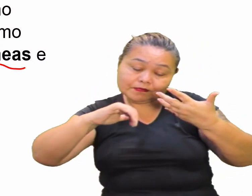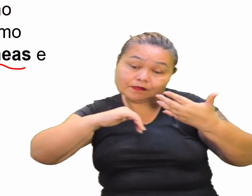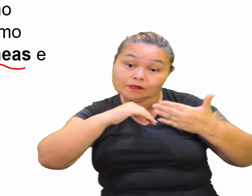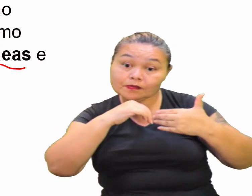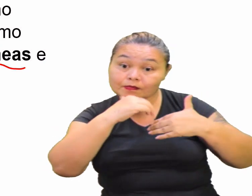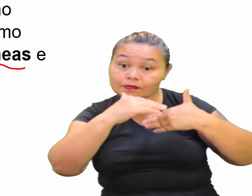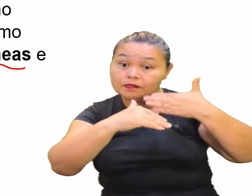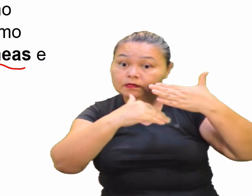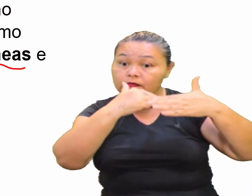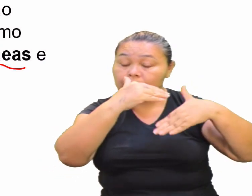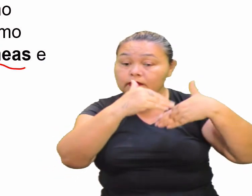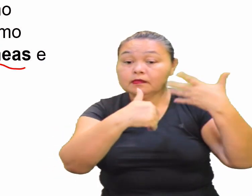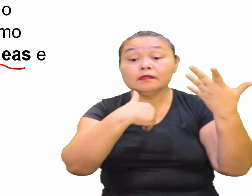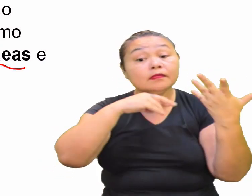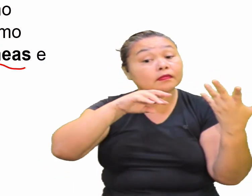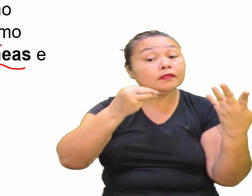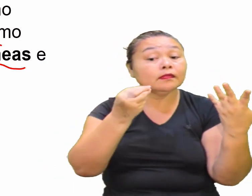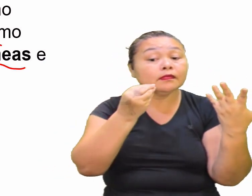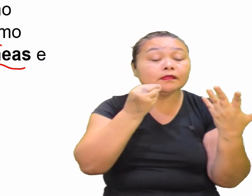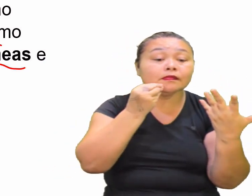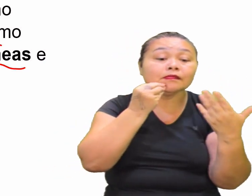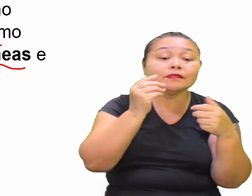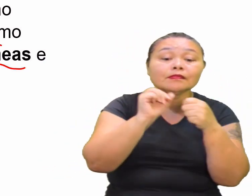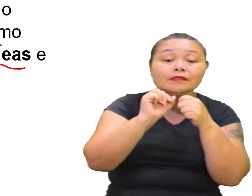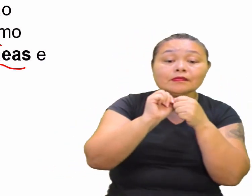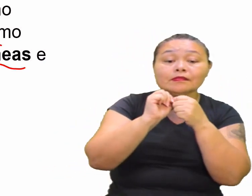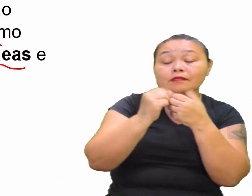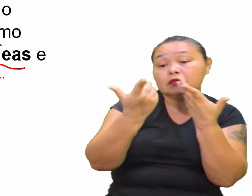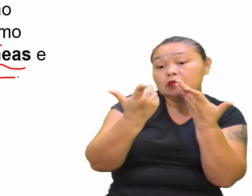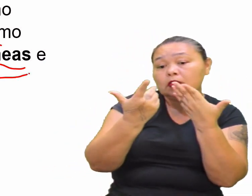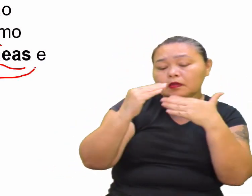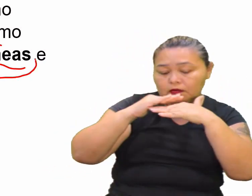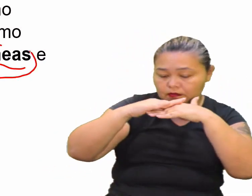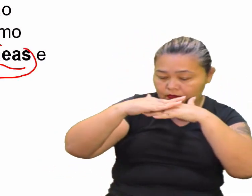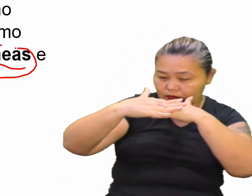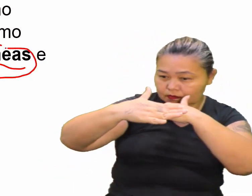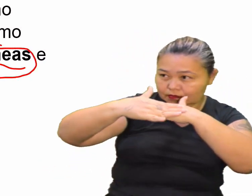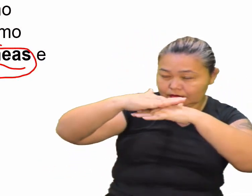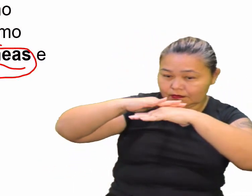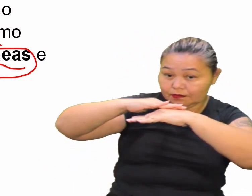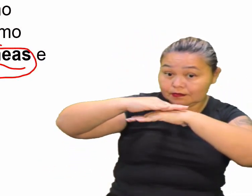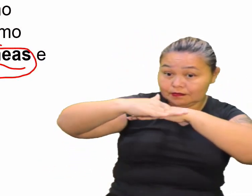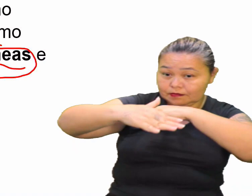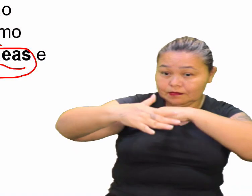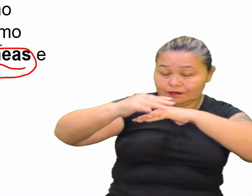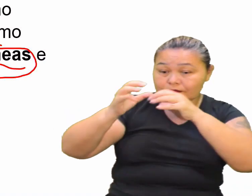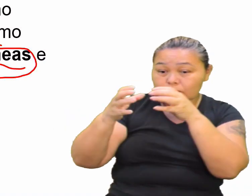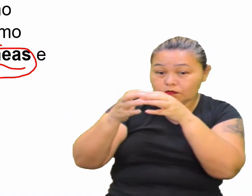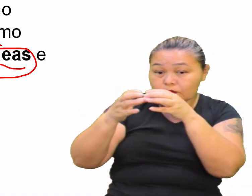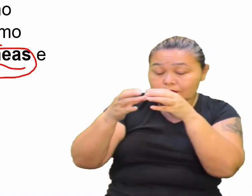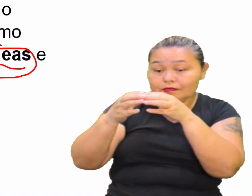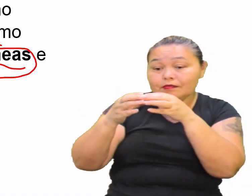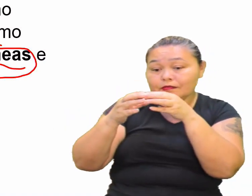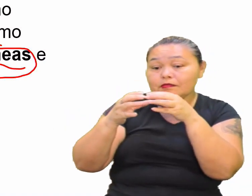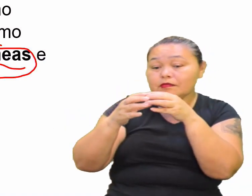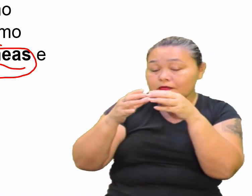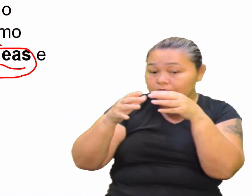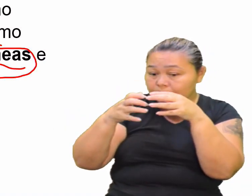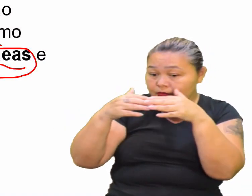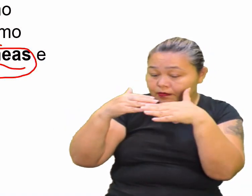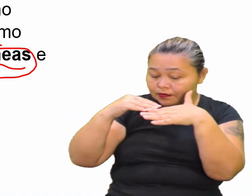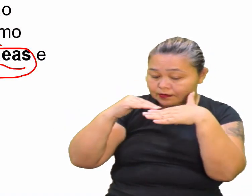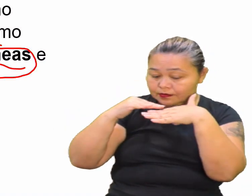desenvolver, dando oportunidade para aquelas espécies que também não são tão exigentes, mas que já têm um potencial um pouquinho